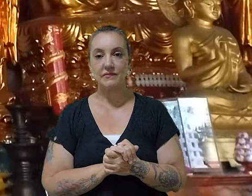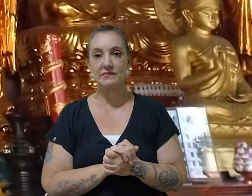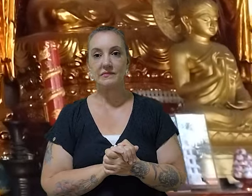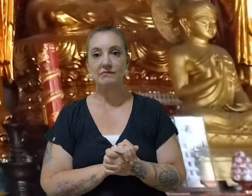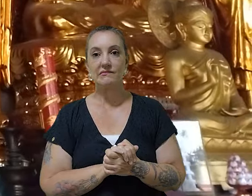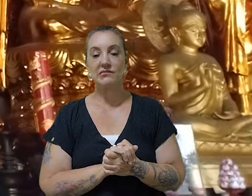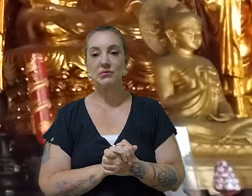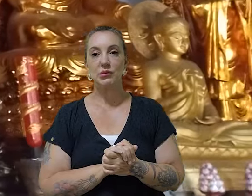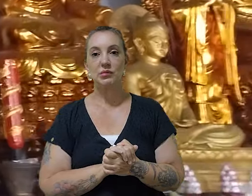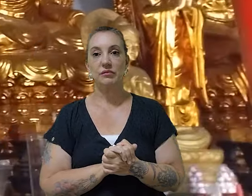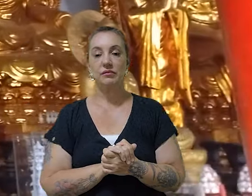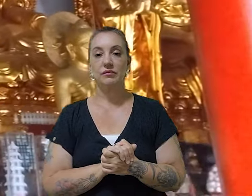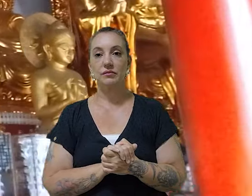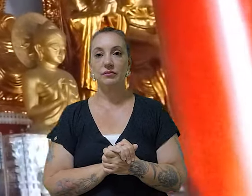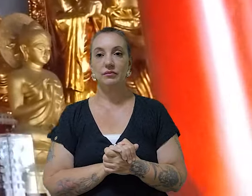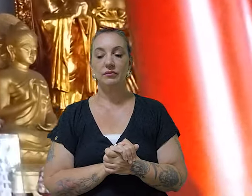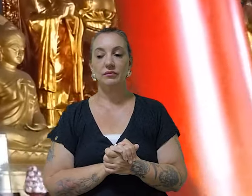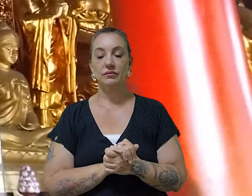Nihao.